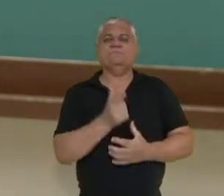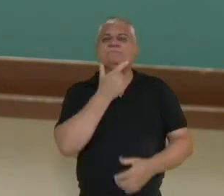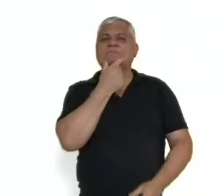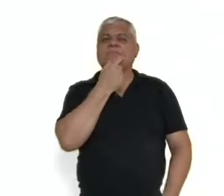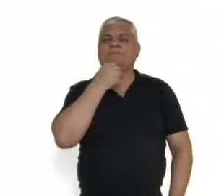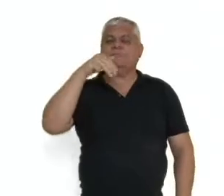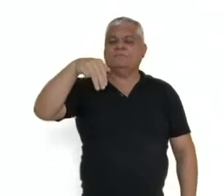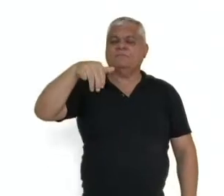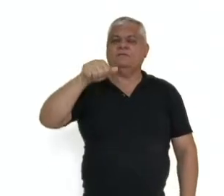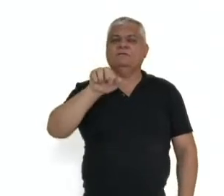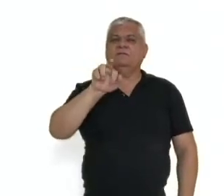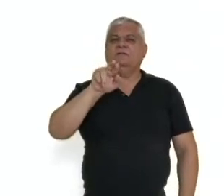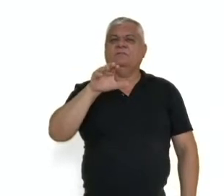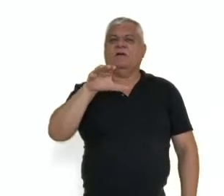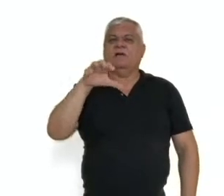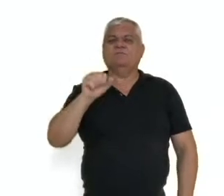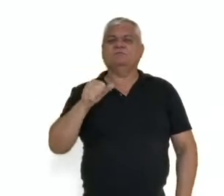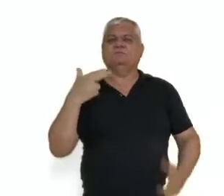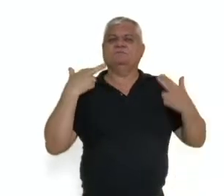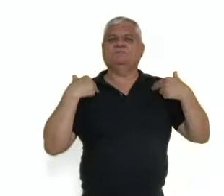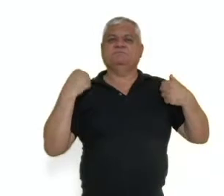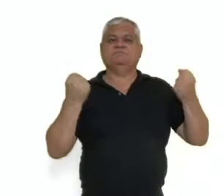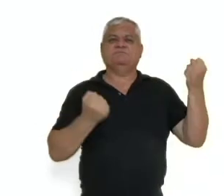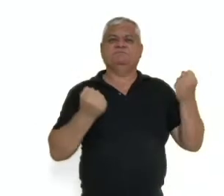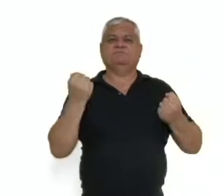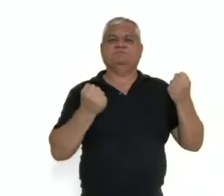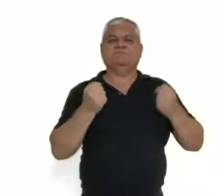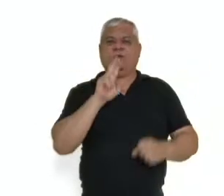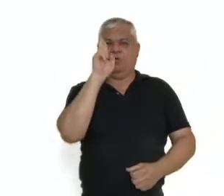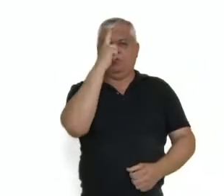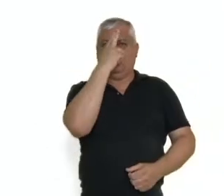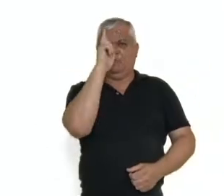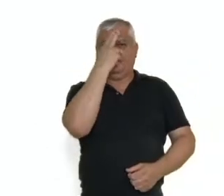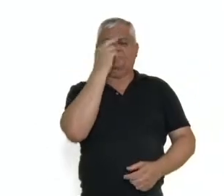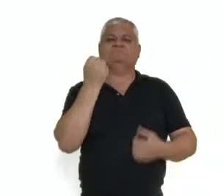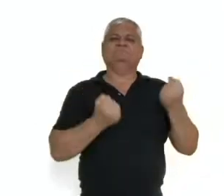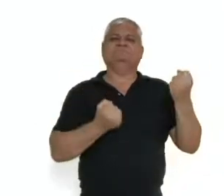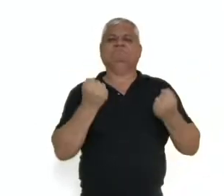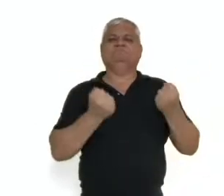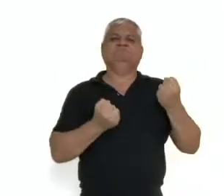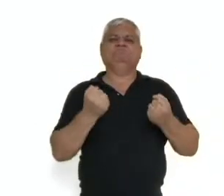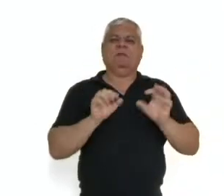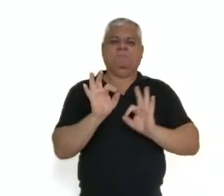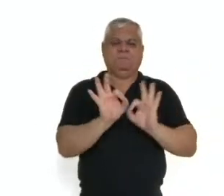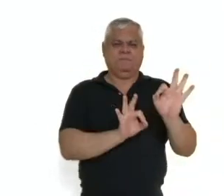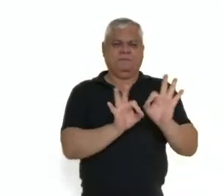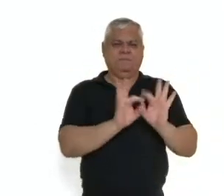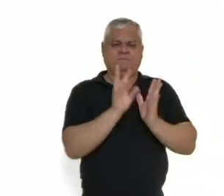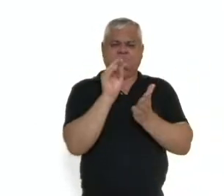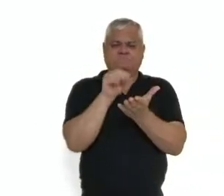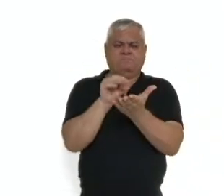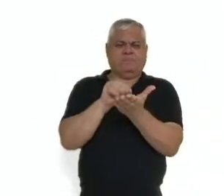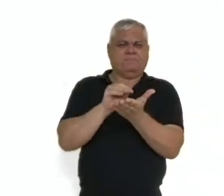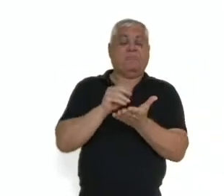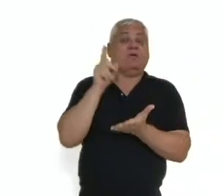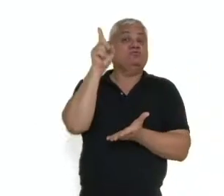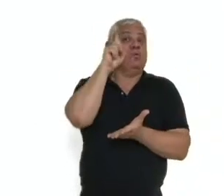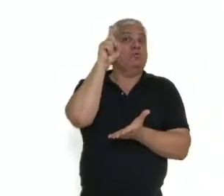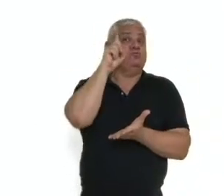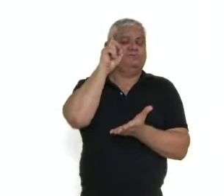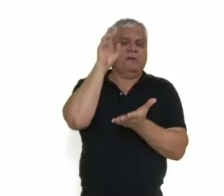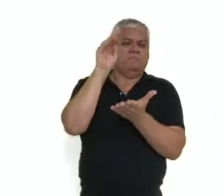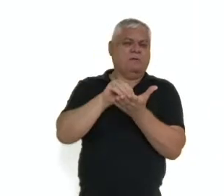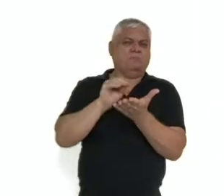Veja, Marcos é motorista de aplicativo. Ele é muito organizado e registra diariamente a